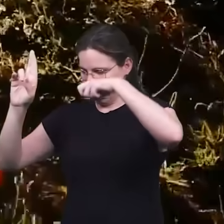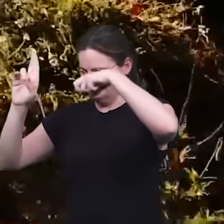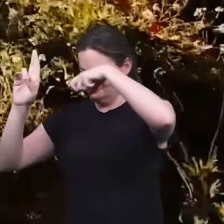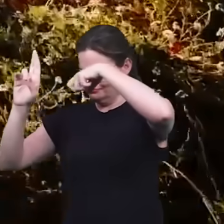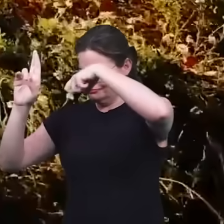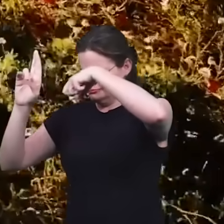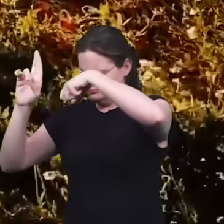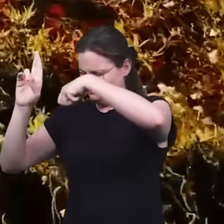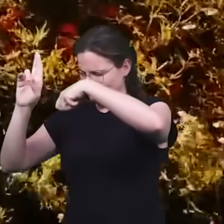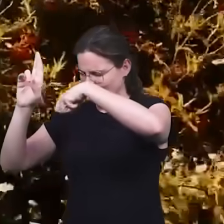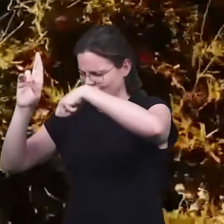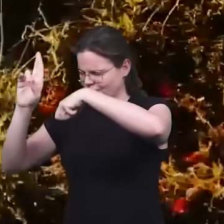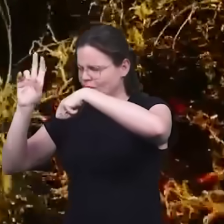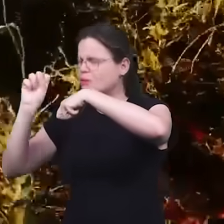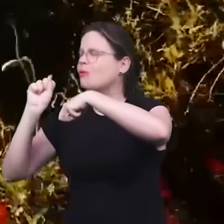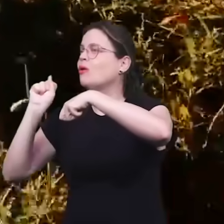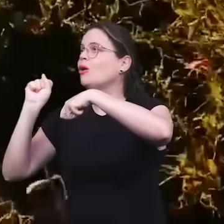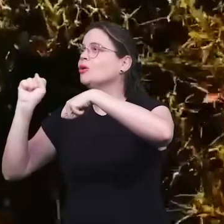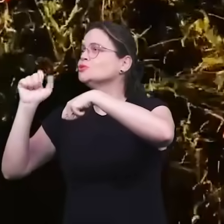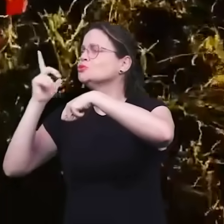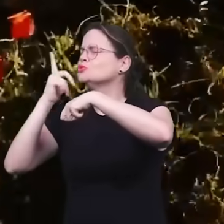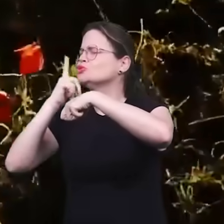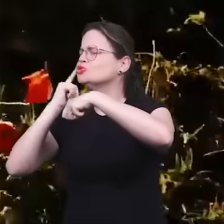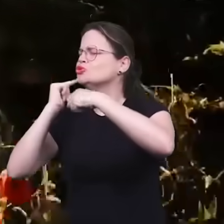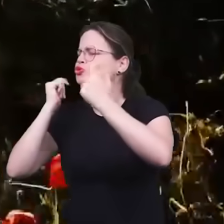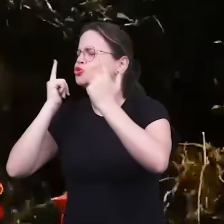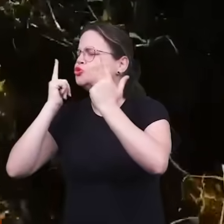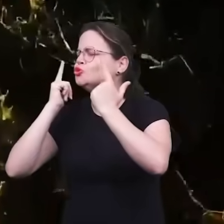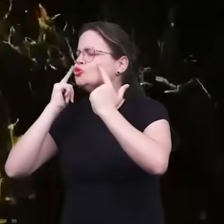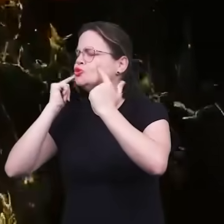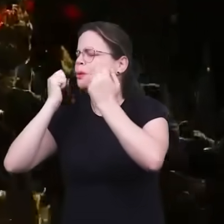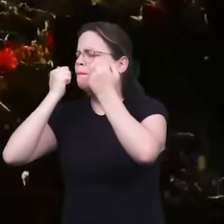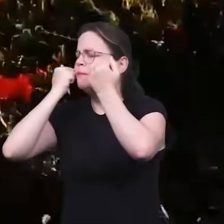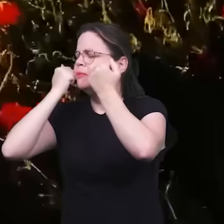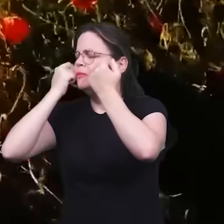deixa-me sentir o teu amor,